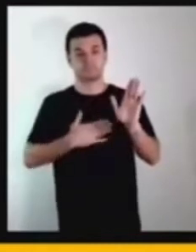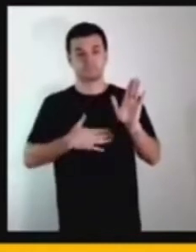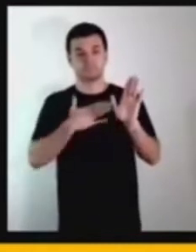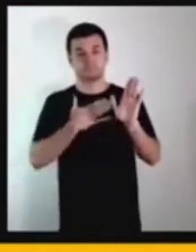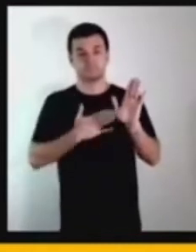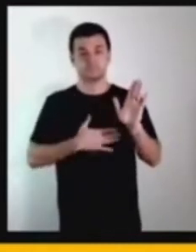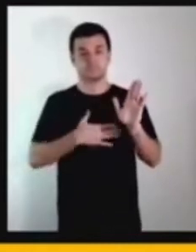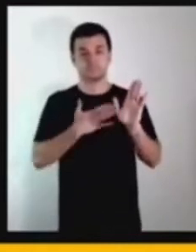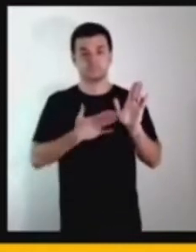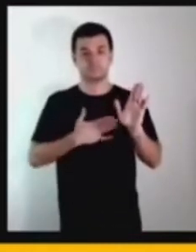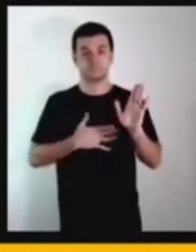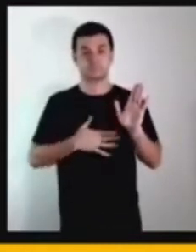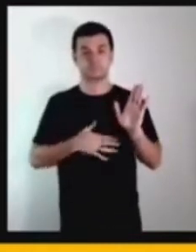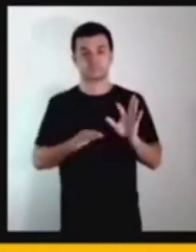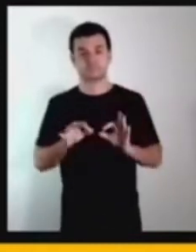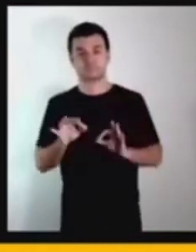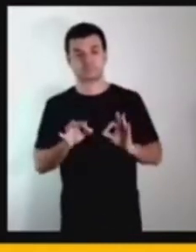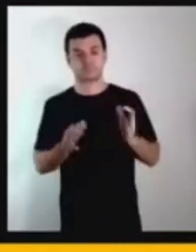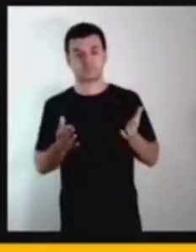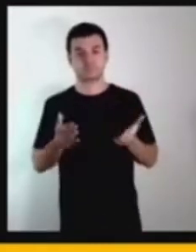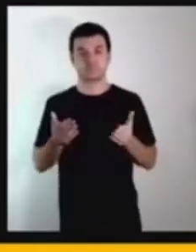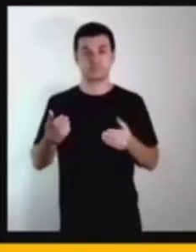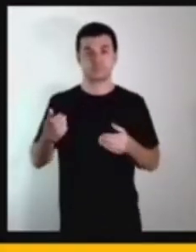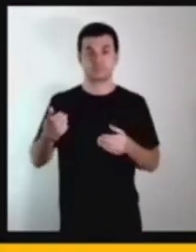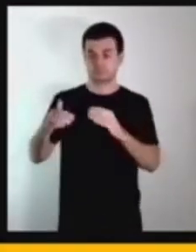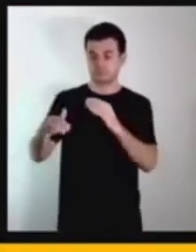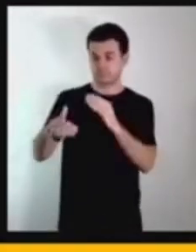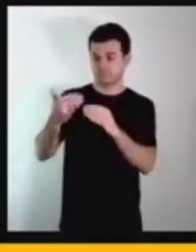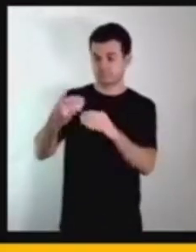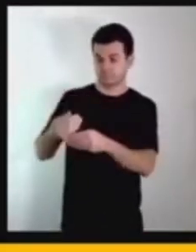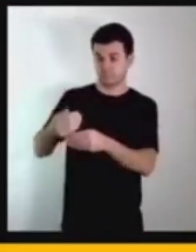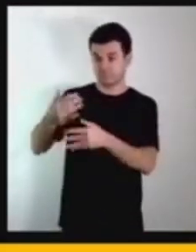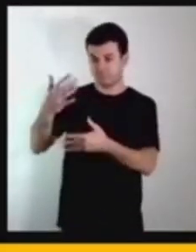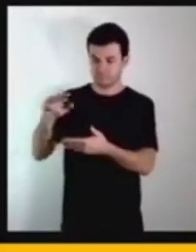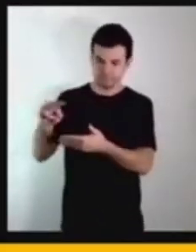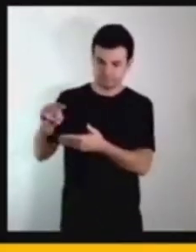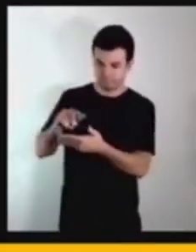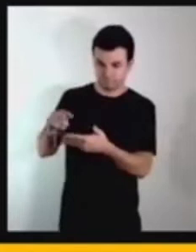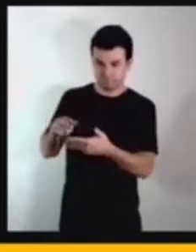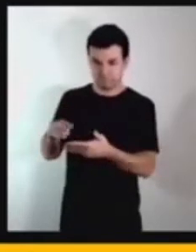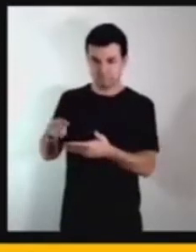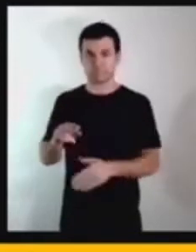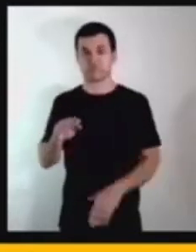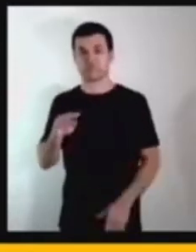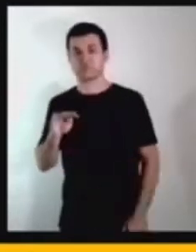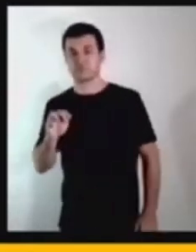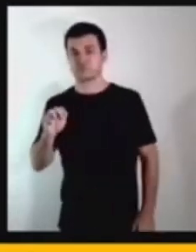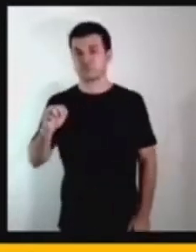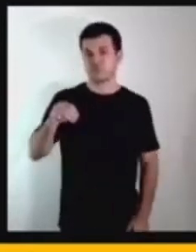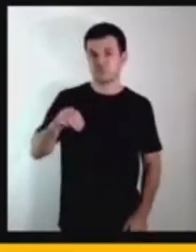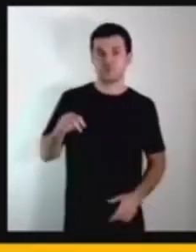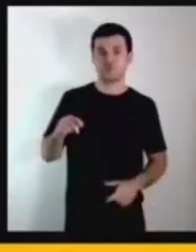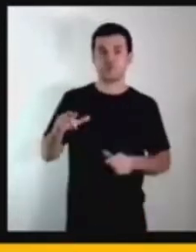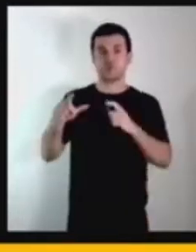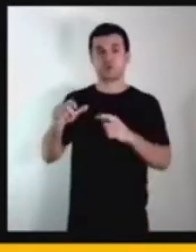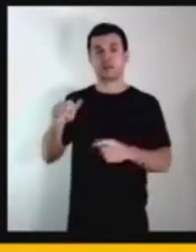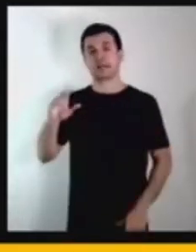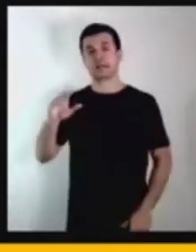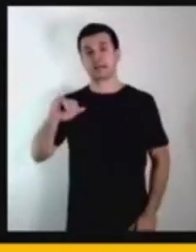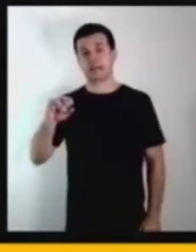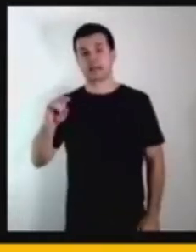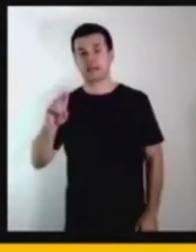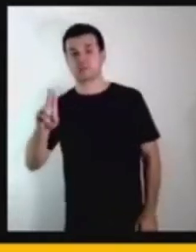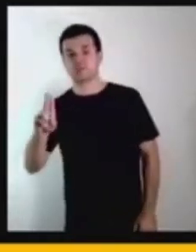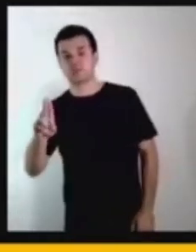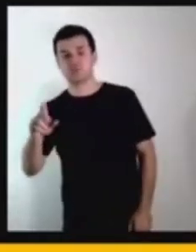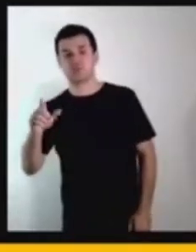vai aqui. Enquanto isso, eu vou só lendo aqui um pouco do chat. Tim Mani, vou para Aracaju amanhã, quero te conhecer. Tim